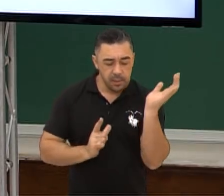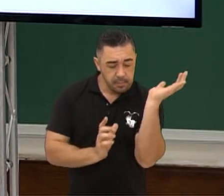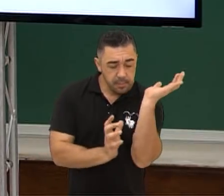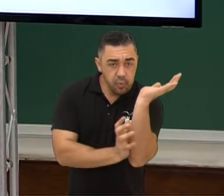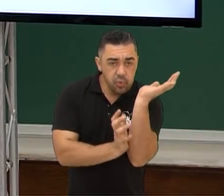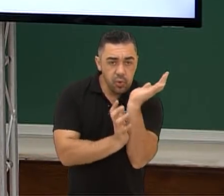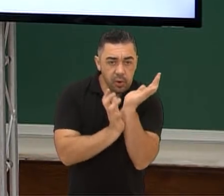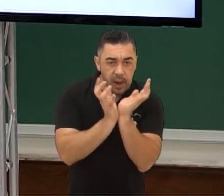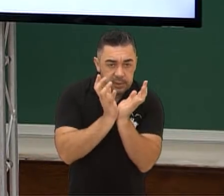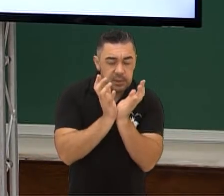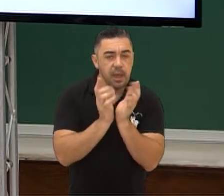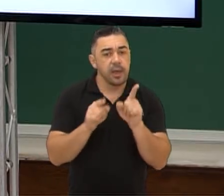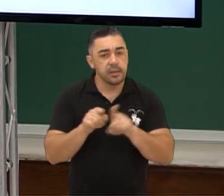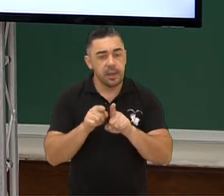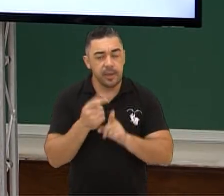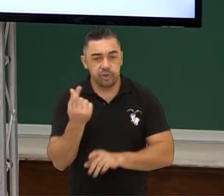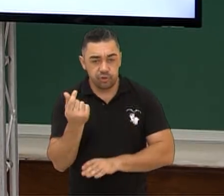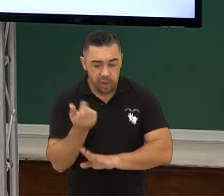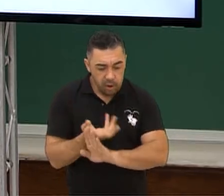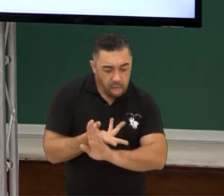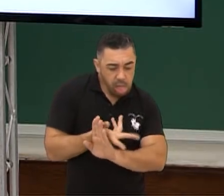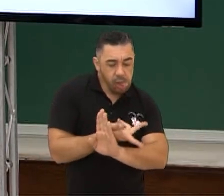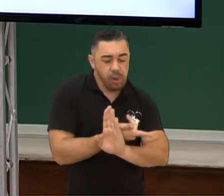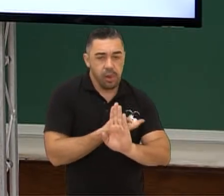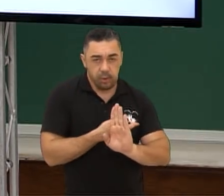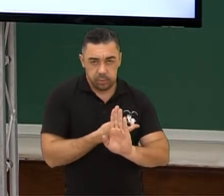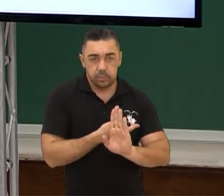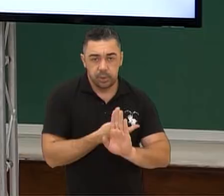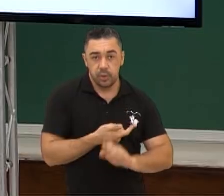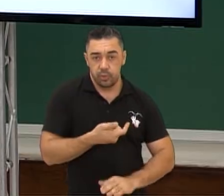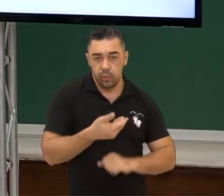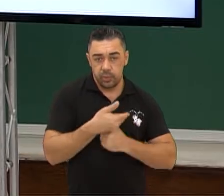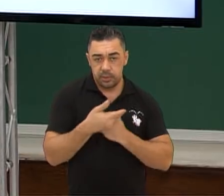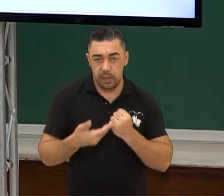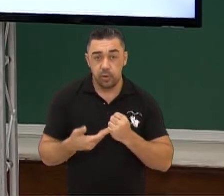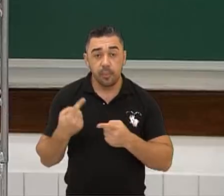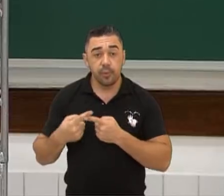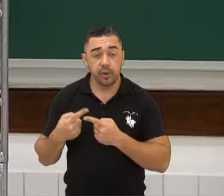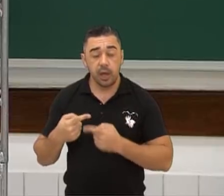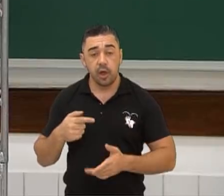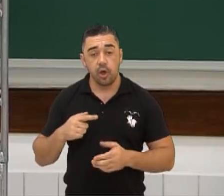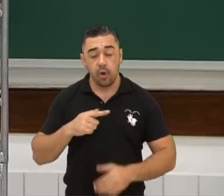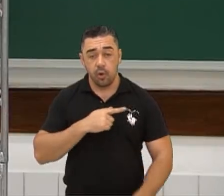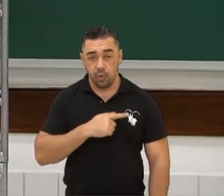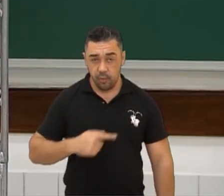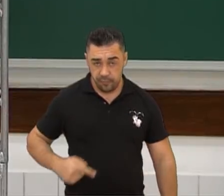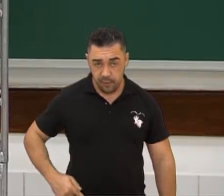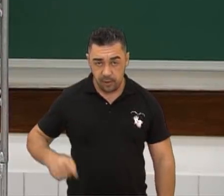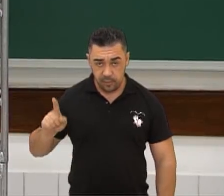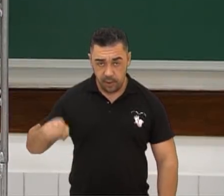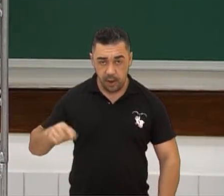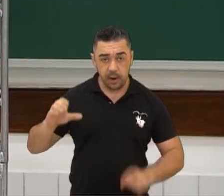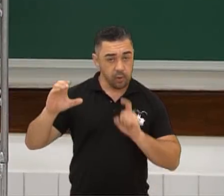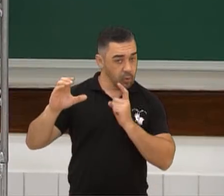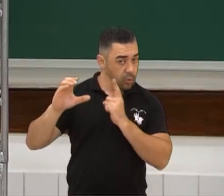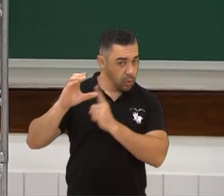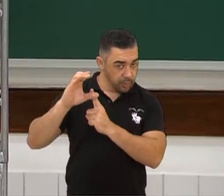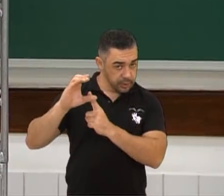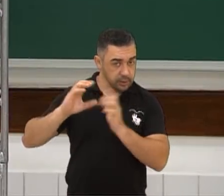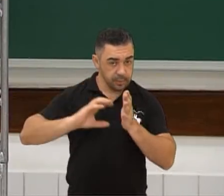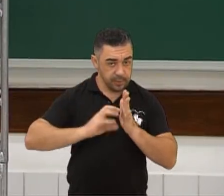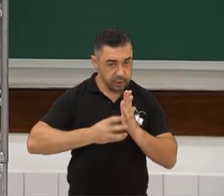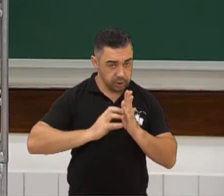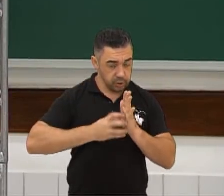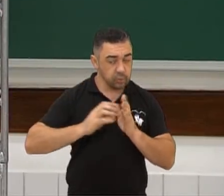corrupção desse Estado burocrático soviético. O governo era dirigido pelo Partido Comunista, então para fazer parte do